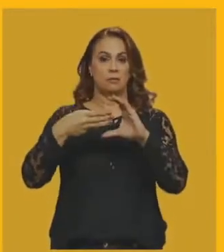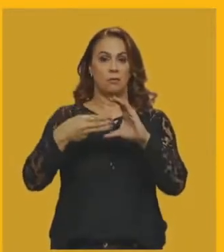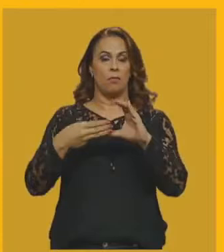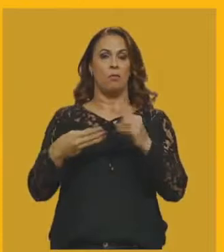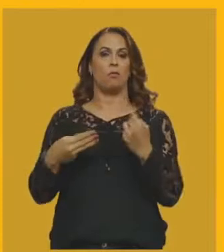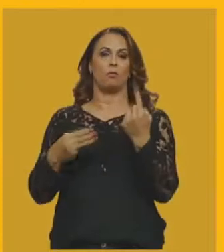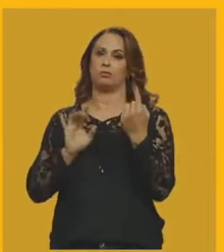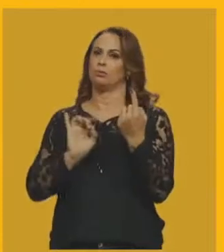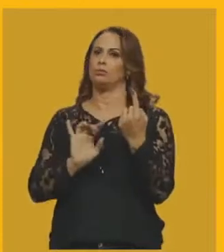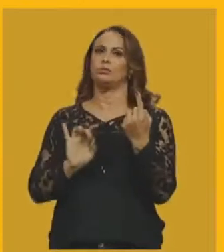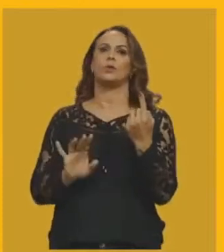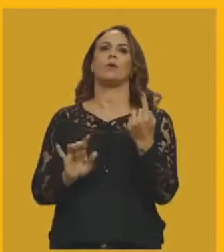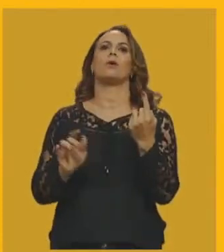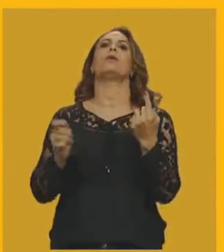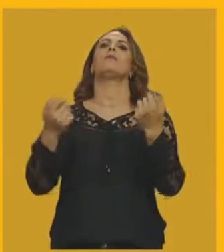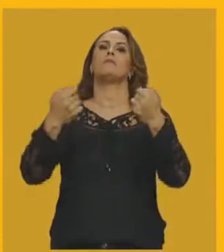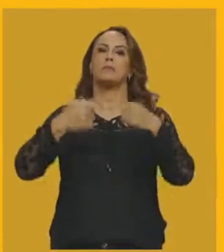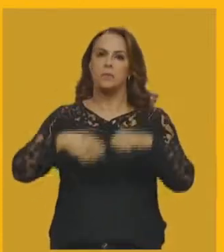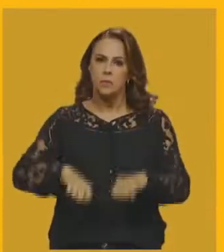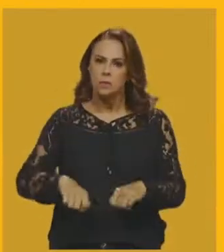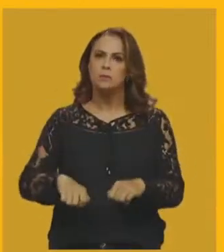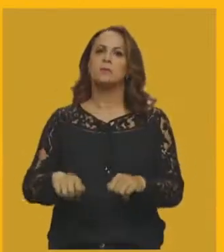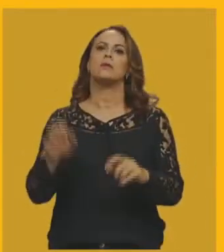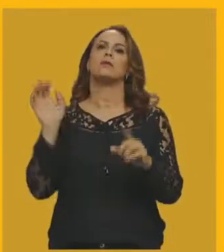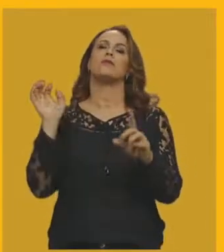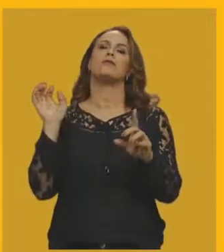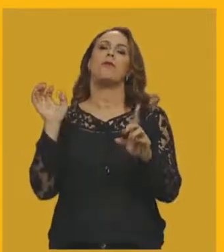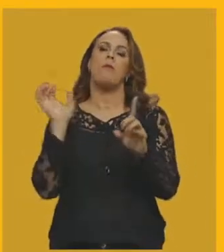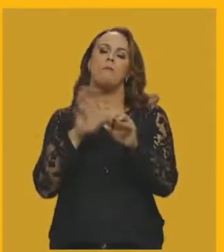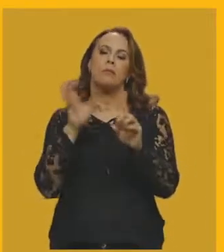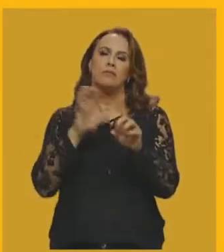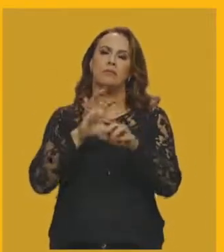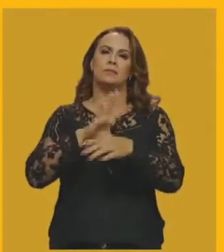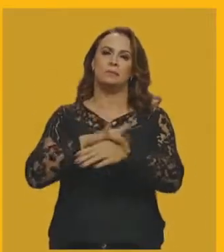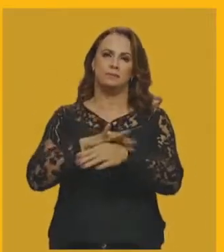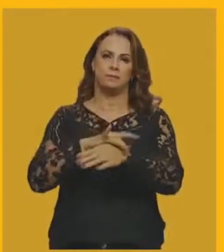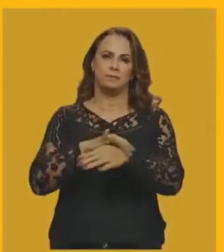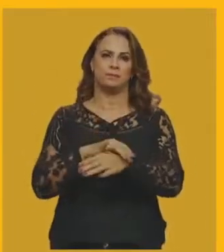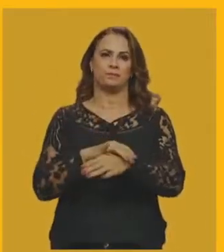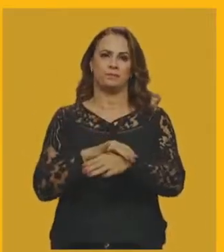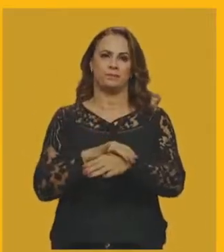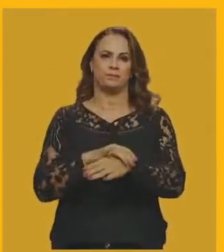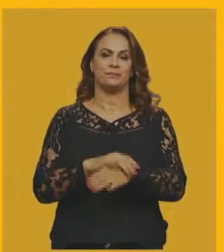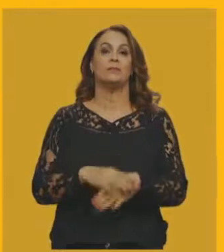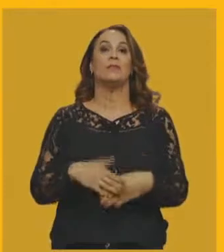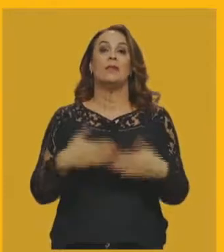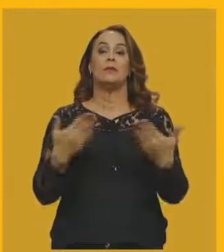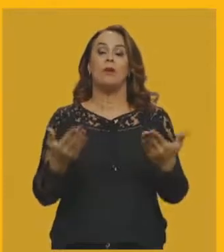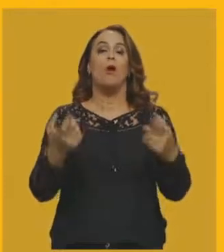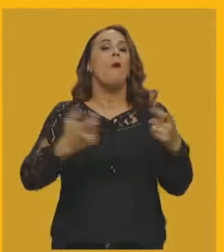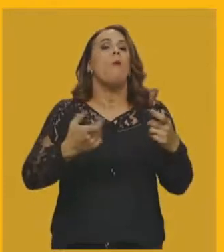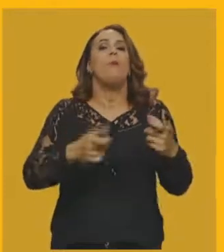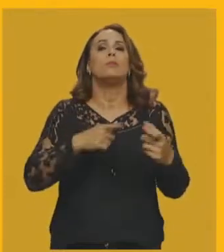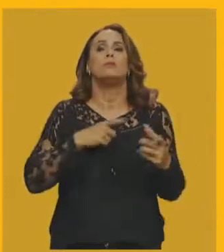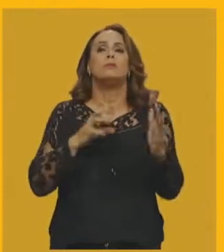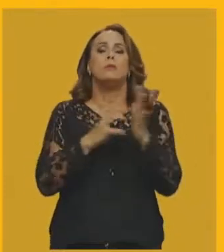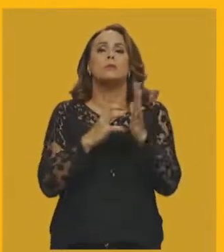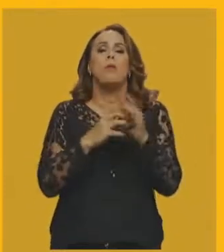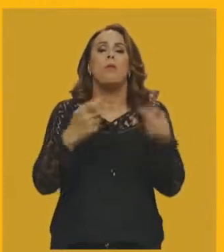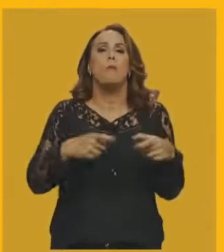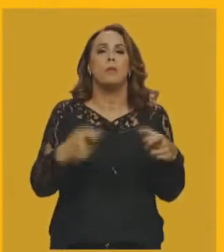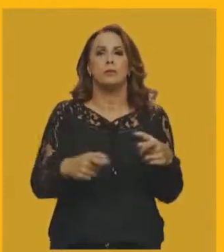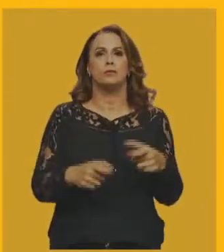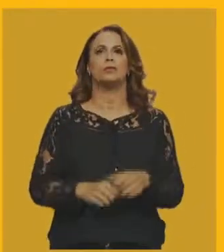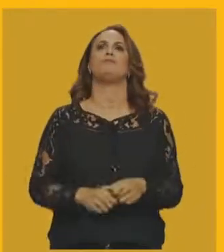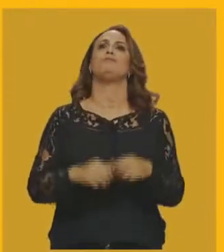também transmissoras de muitas doenças para nós. Elas vivem ou no solo, no ar,